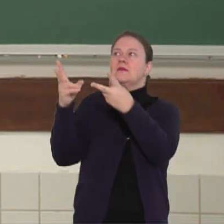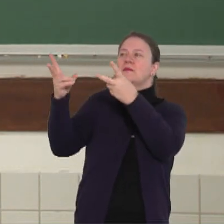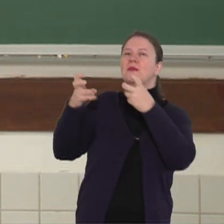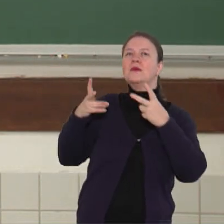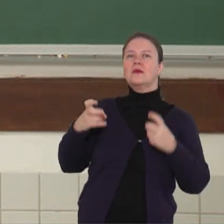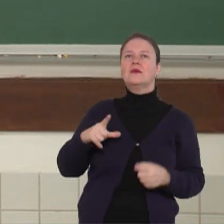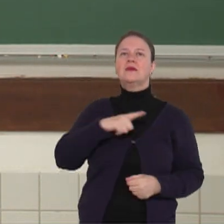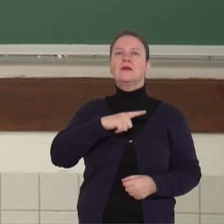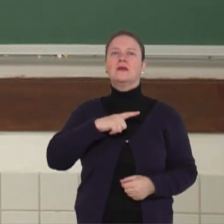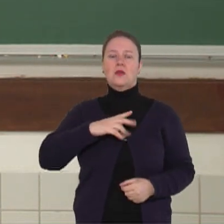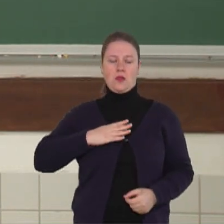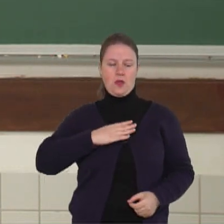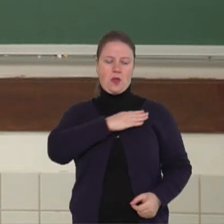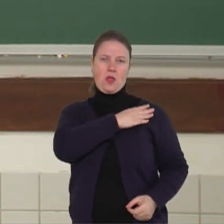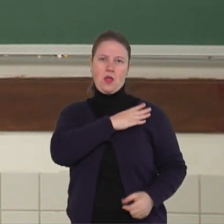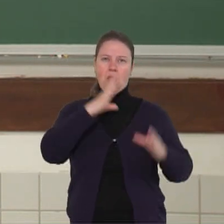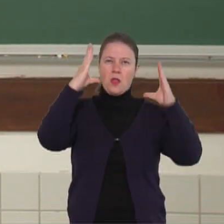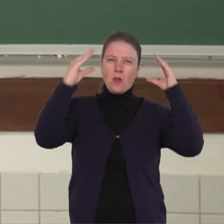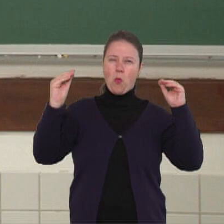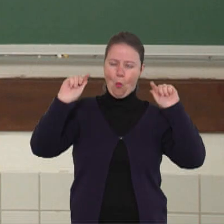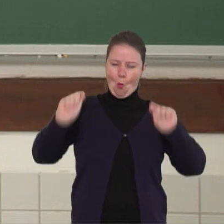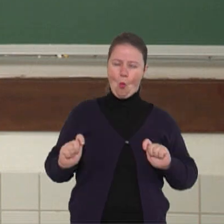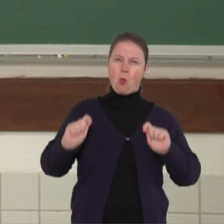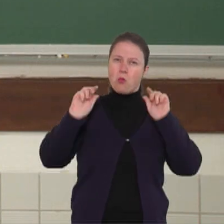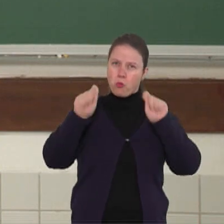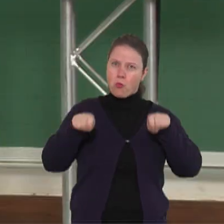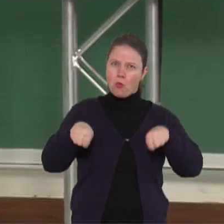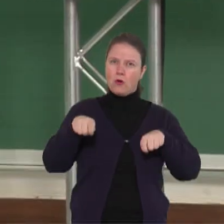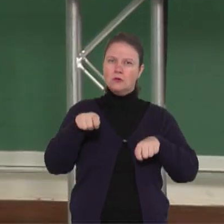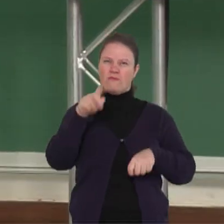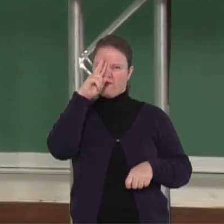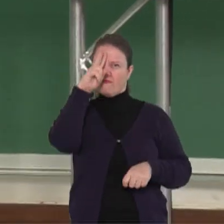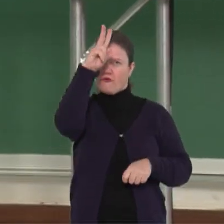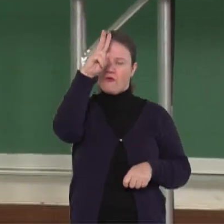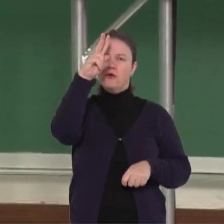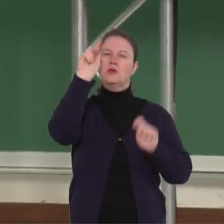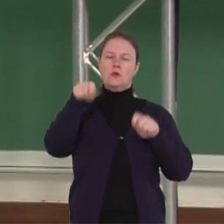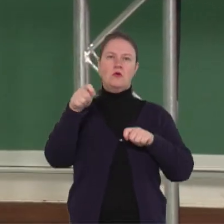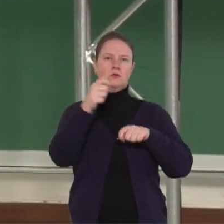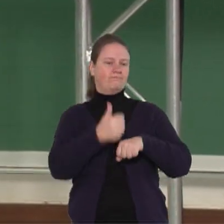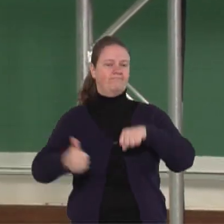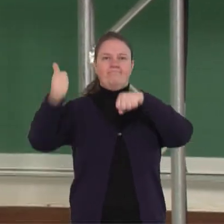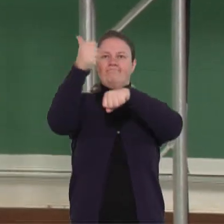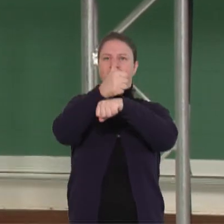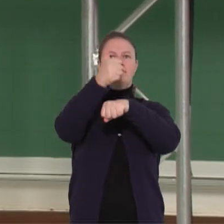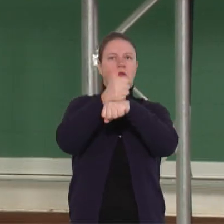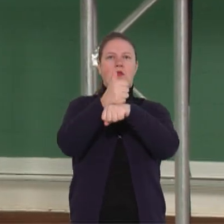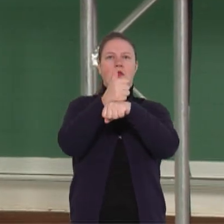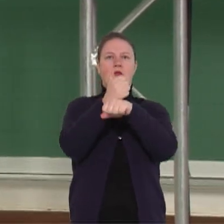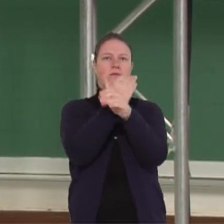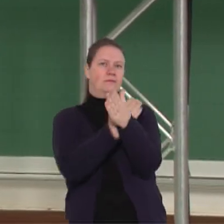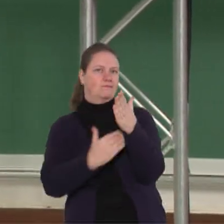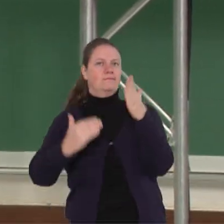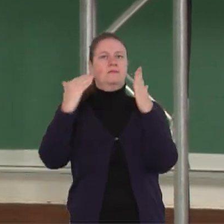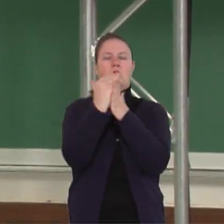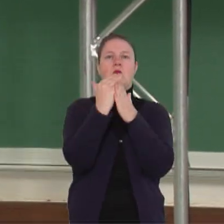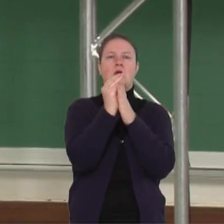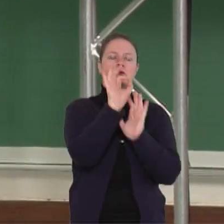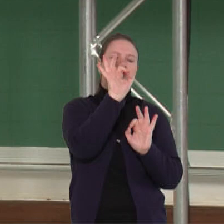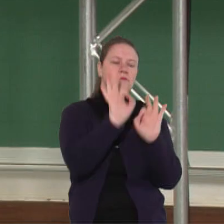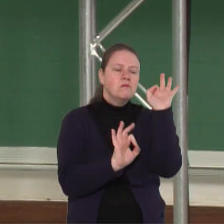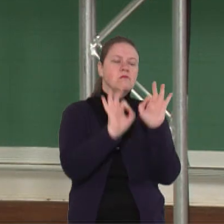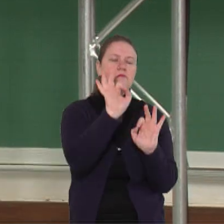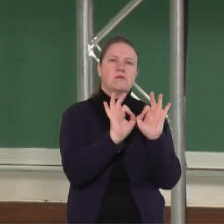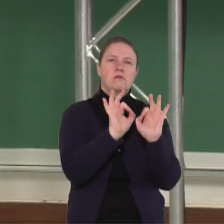perceber que Napoleão pode ser aquele homem forte que pode liderar a nação francesa a um novo patamar, reestruturar a